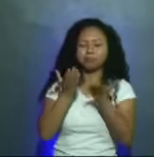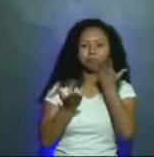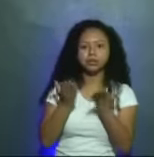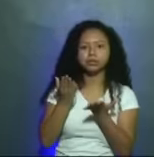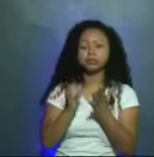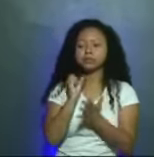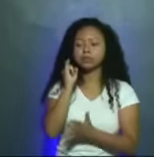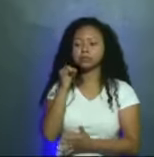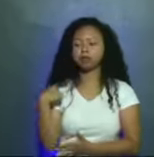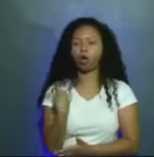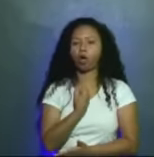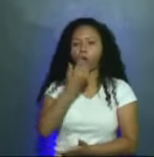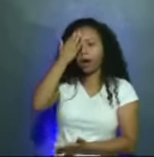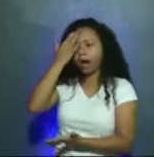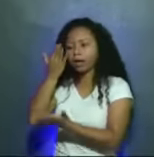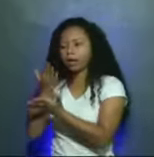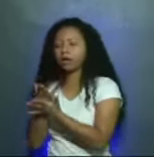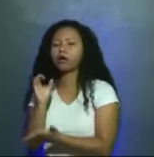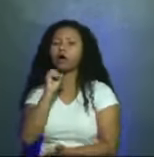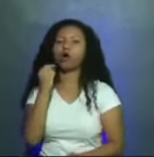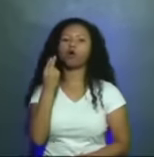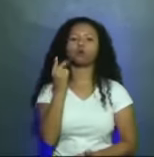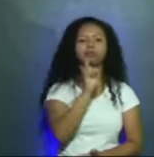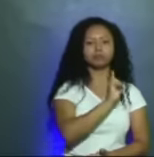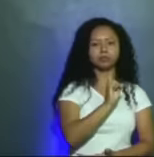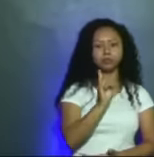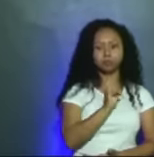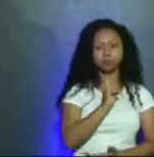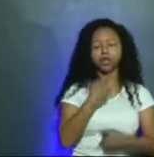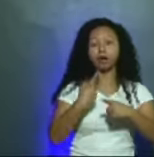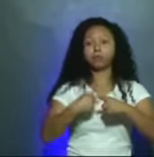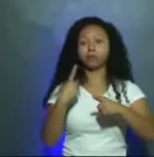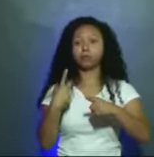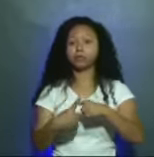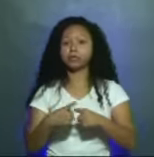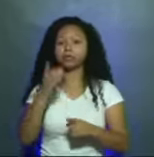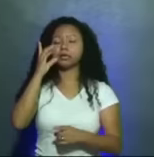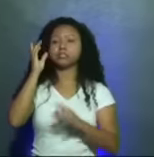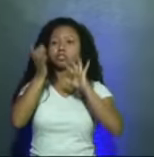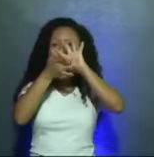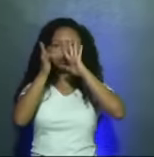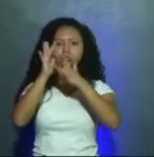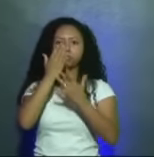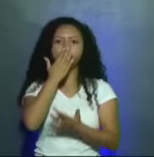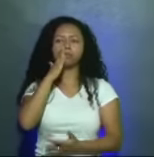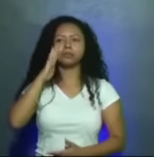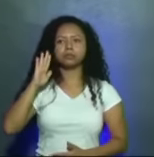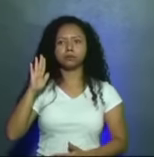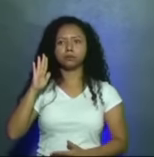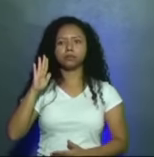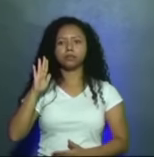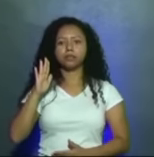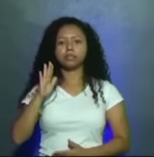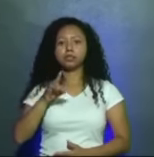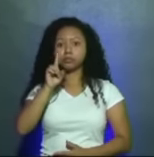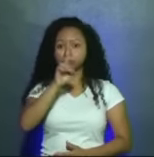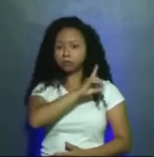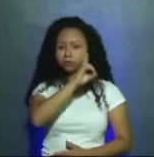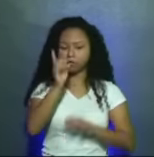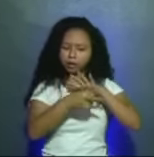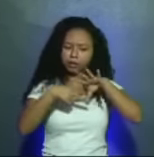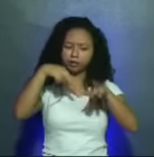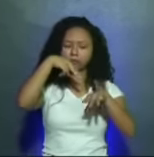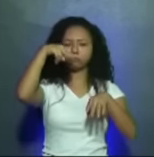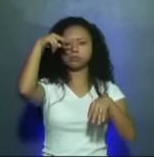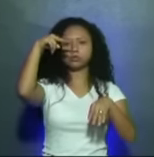ressurreição. Porque Jesus prometeu que ele ia ressurgir. Se ele não tivesse ressuscitado, né, tudo